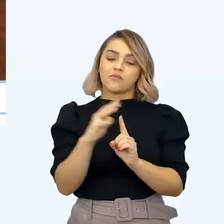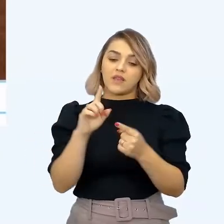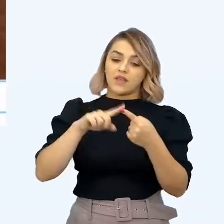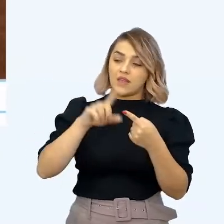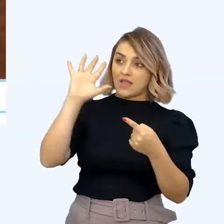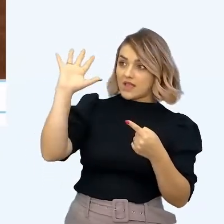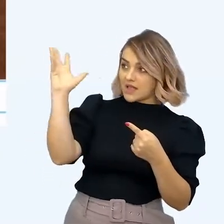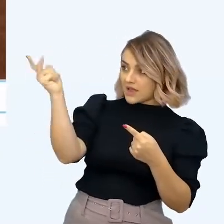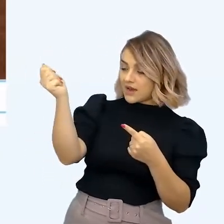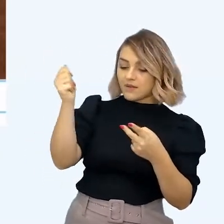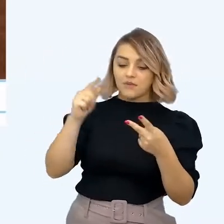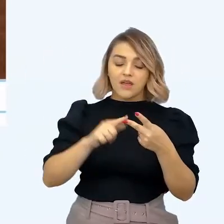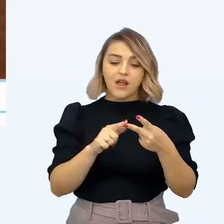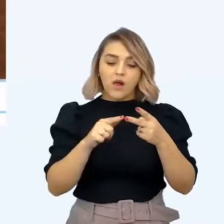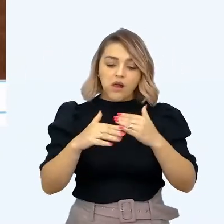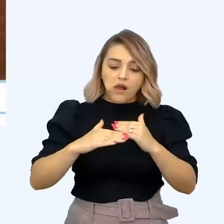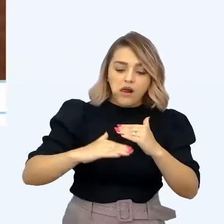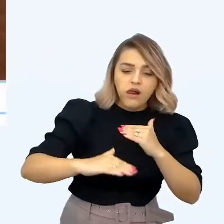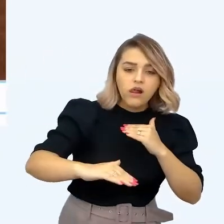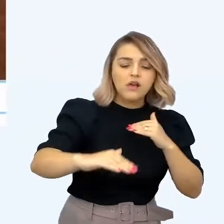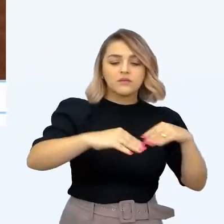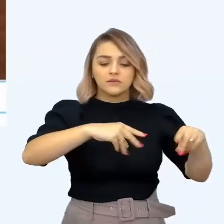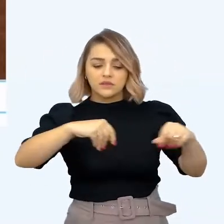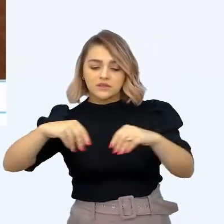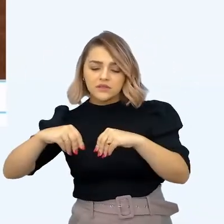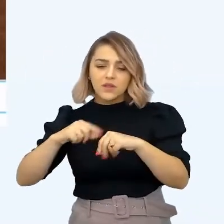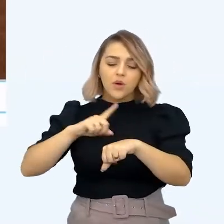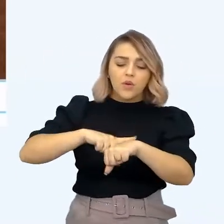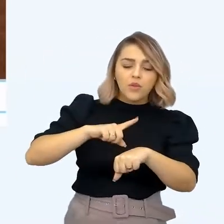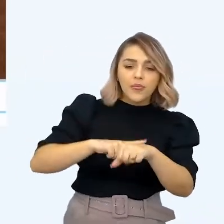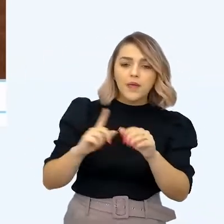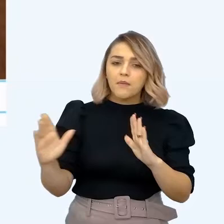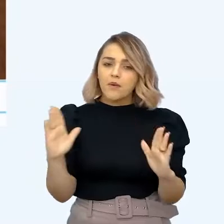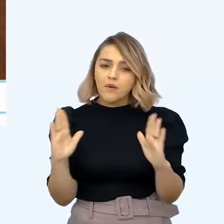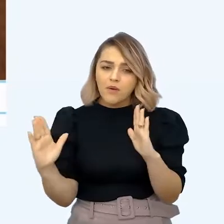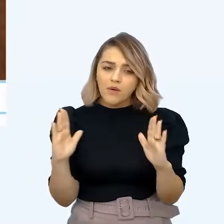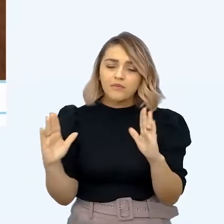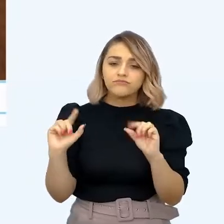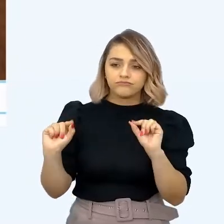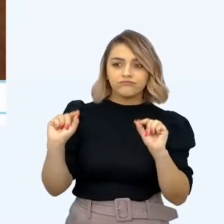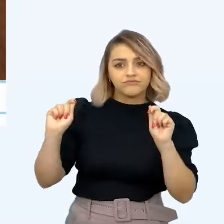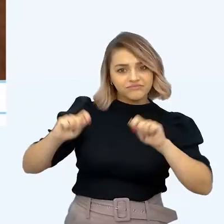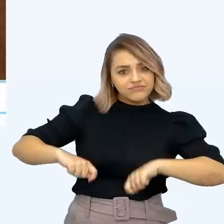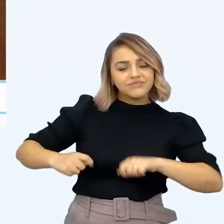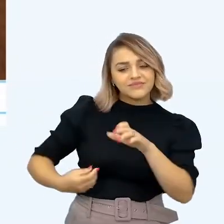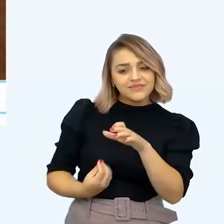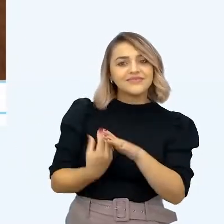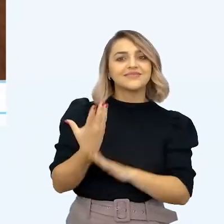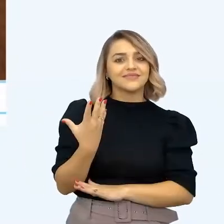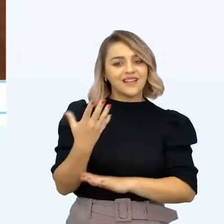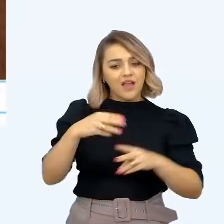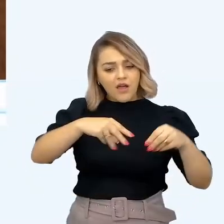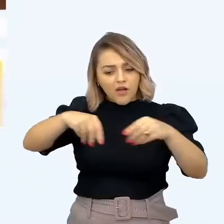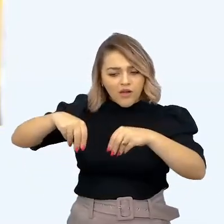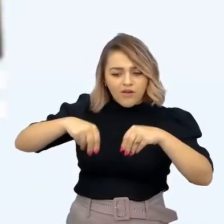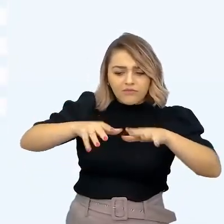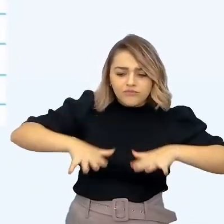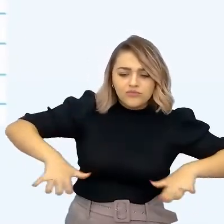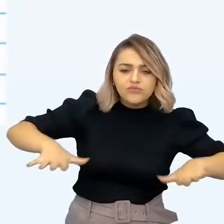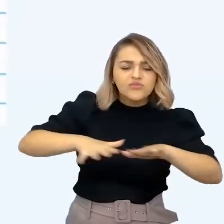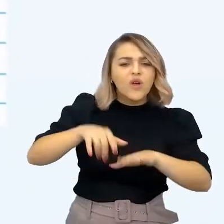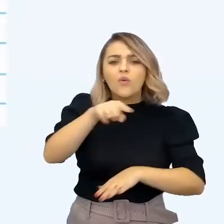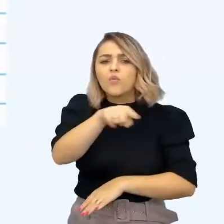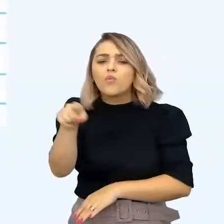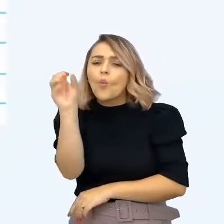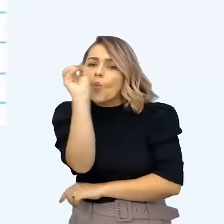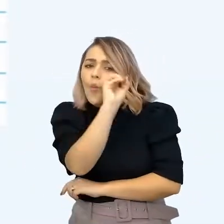que, agindo por certo período de tempo sobre o material de origem, produziam o solo. Você pode não saber, mas o solo